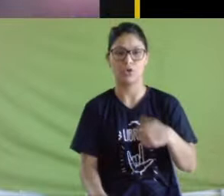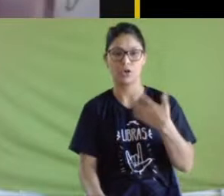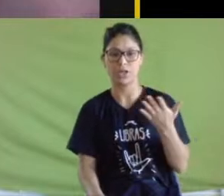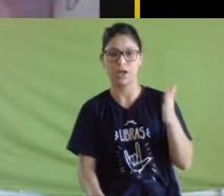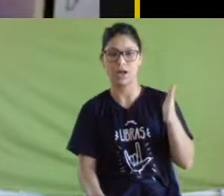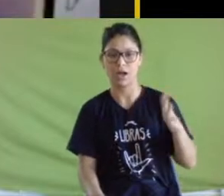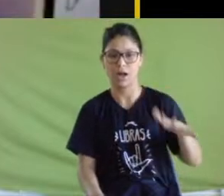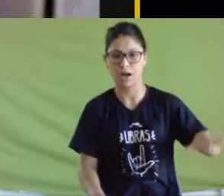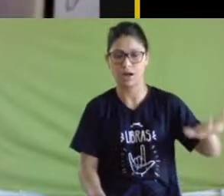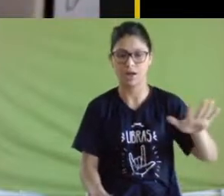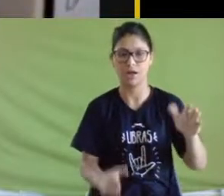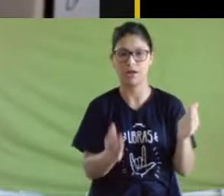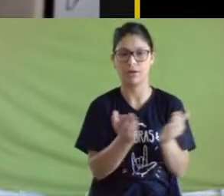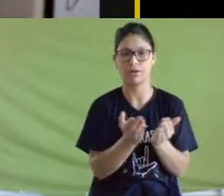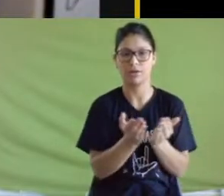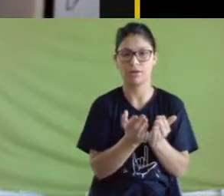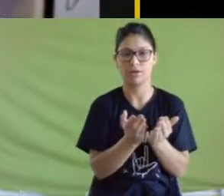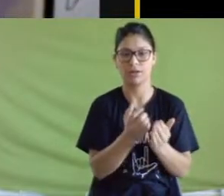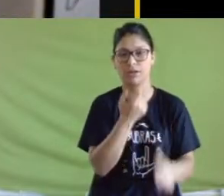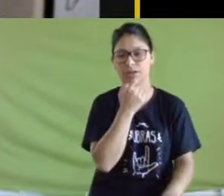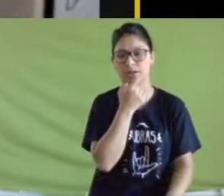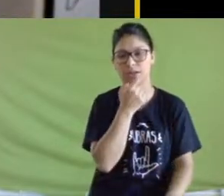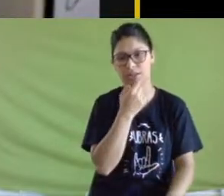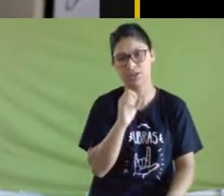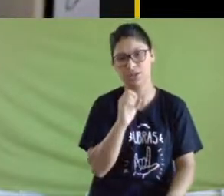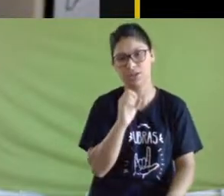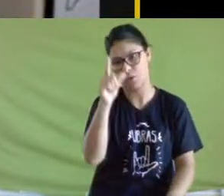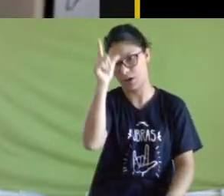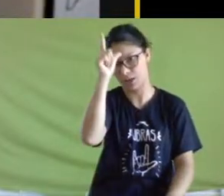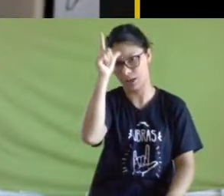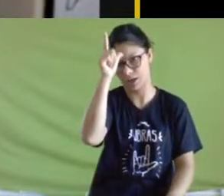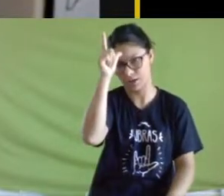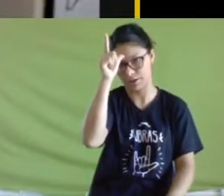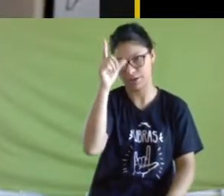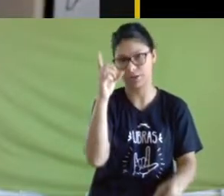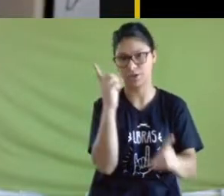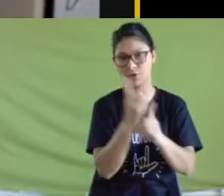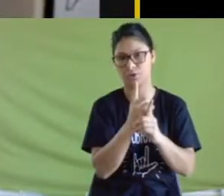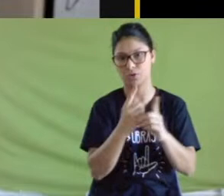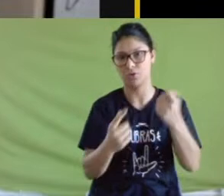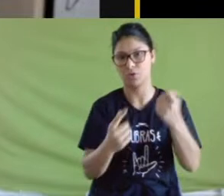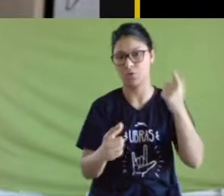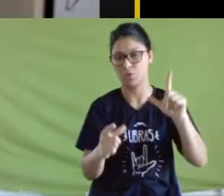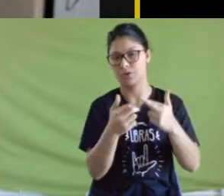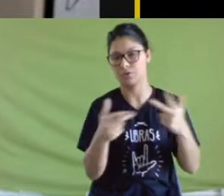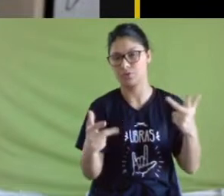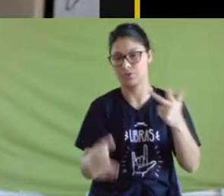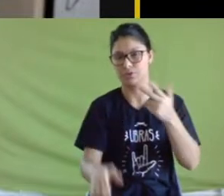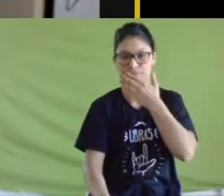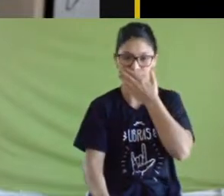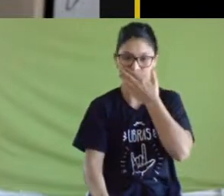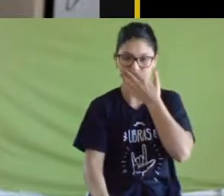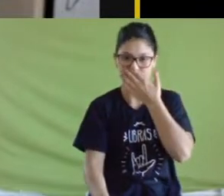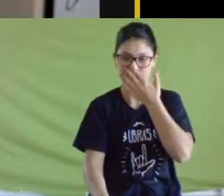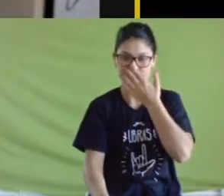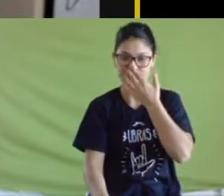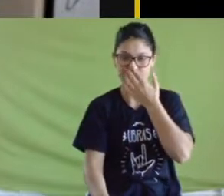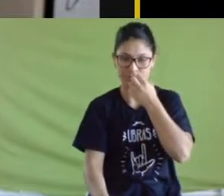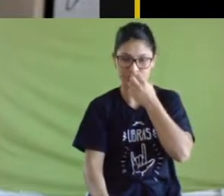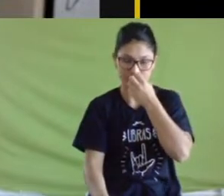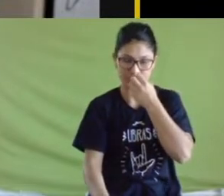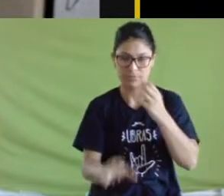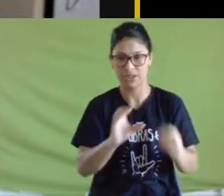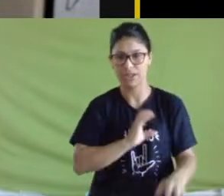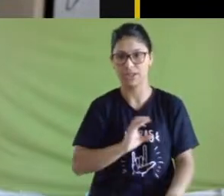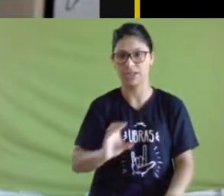área protestante, inglesa ou alemã, a gente encontraria outras coisas. Quer dizer, o pressuposto cristão